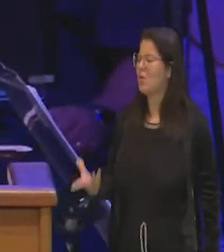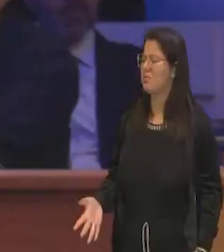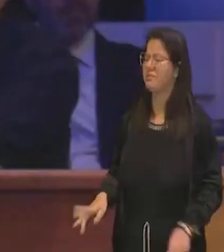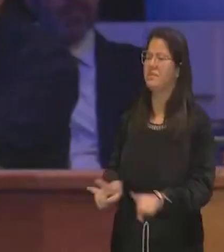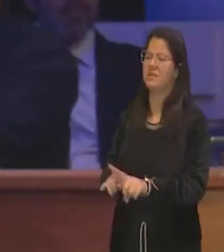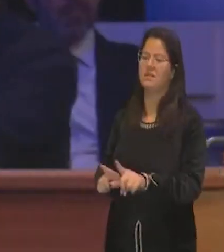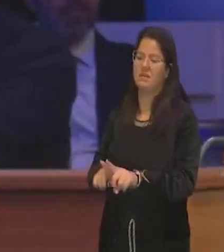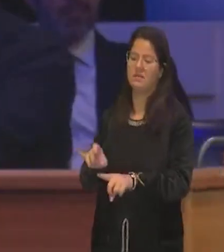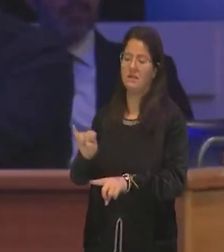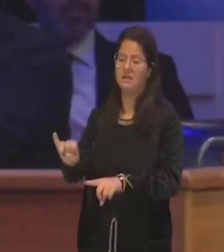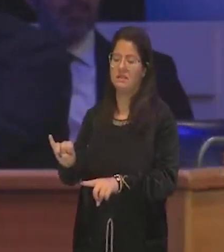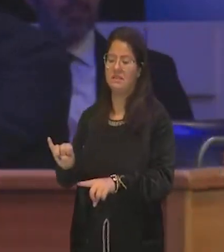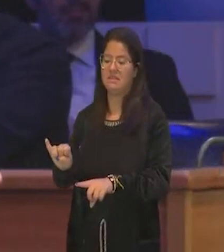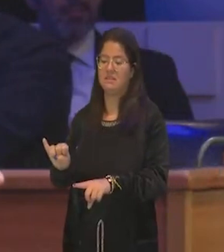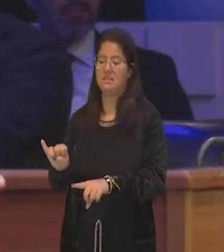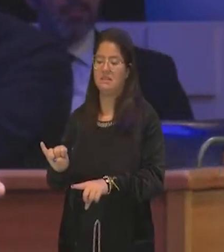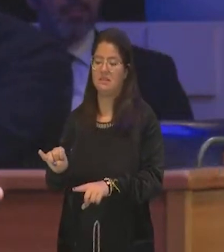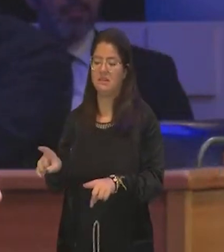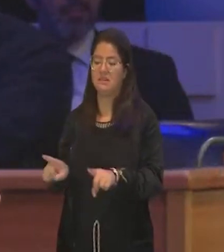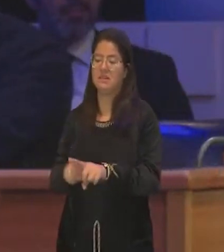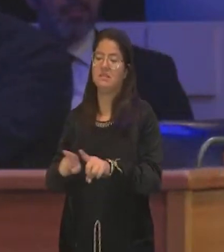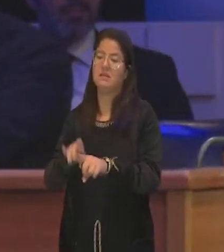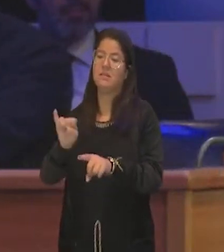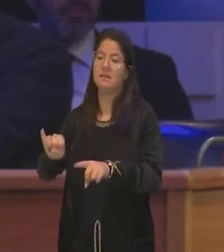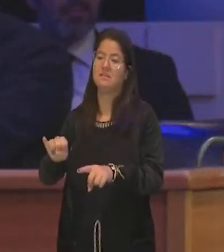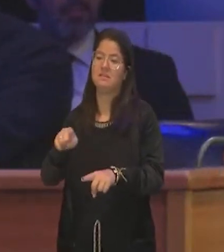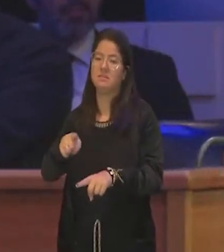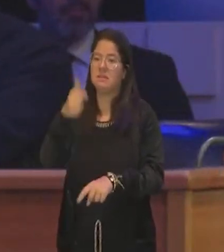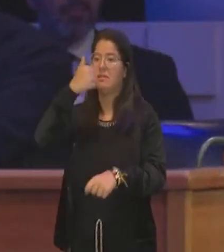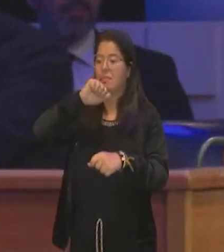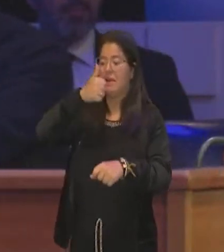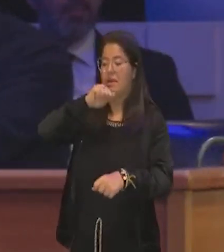lei seca a polícia que faça você soprar o bafômetro?